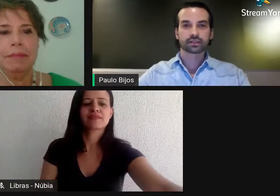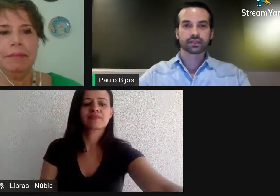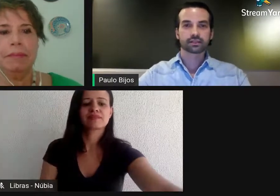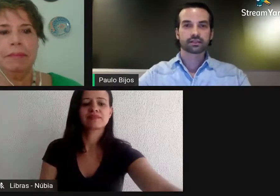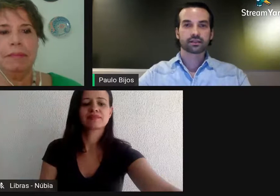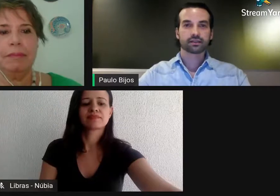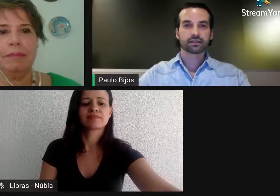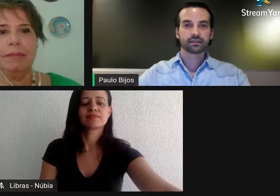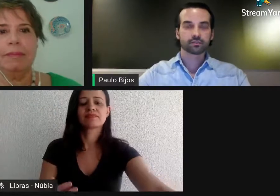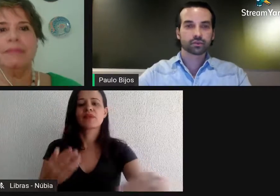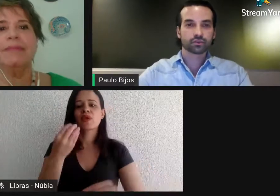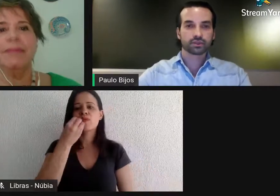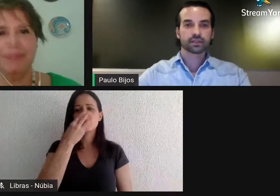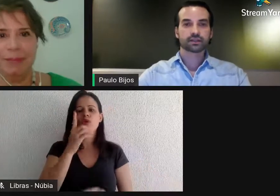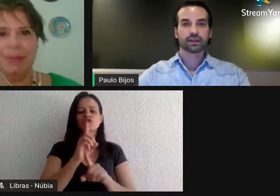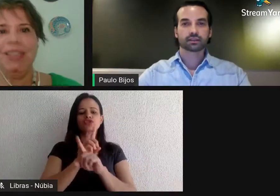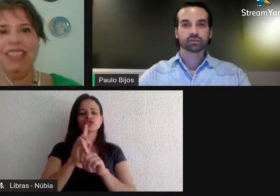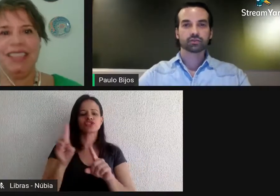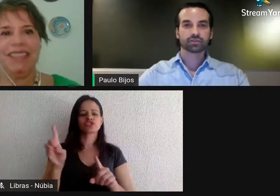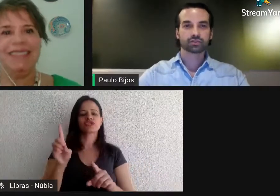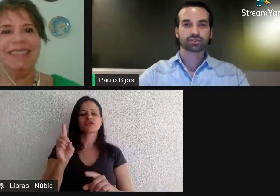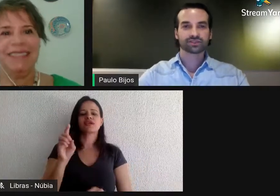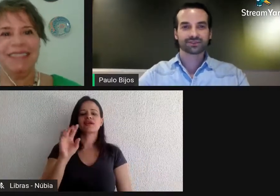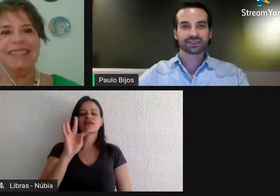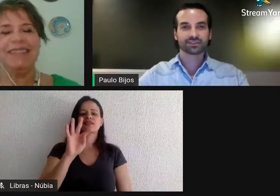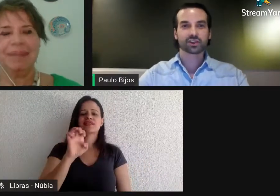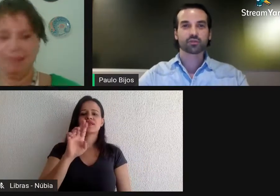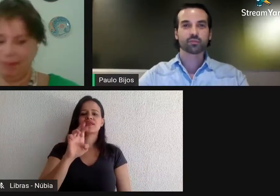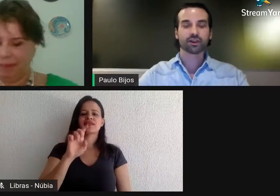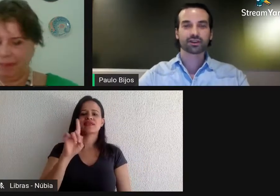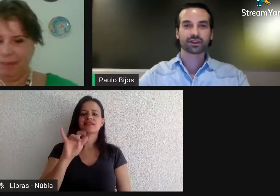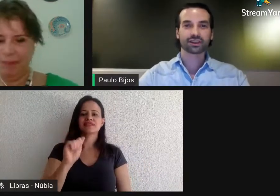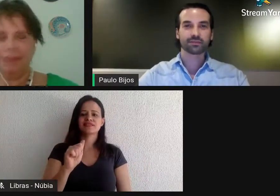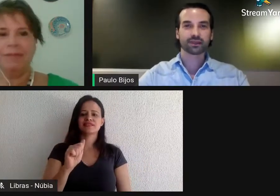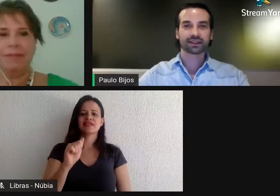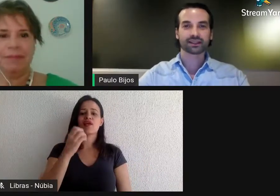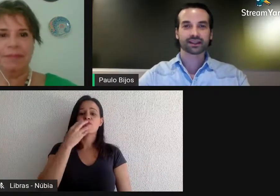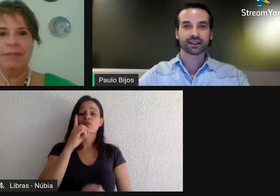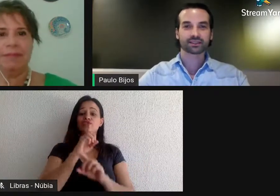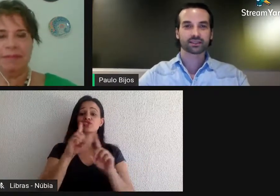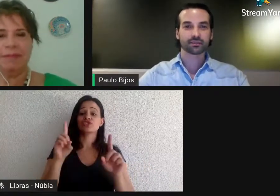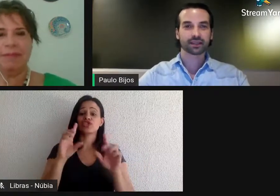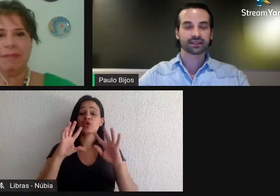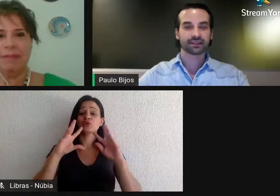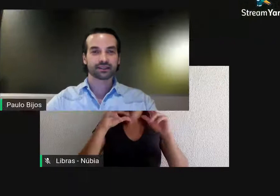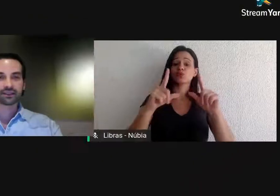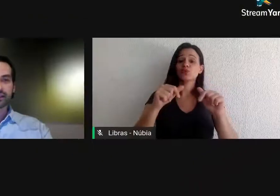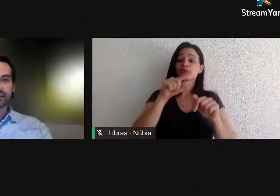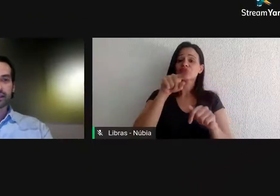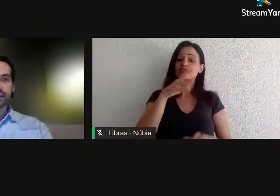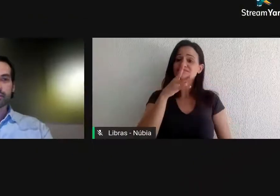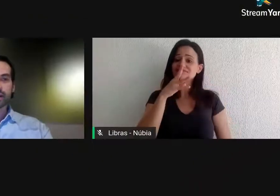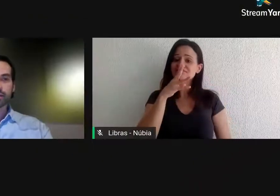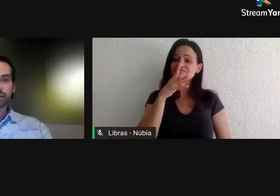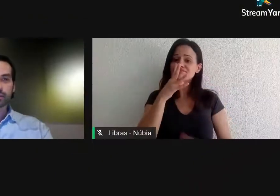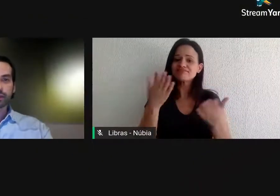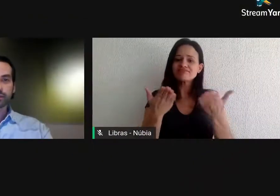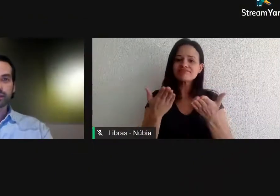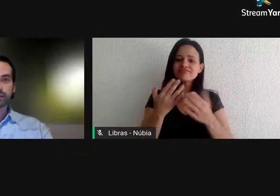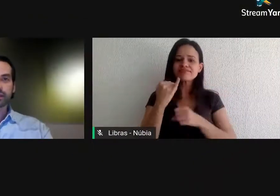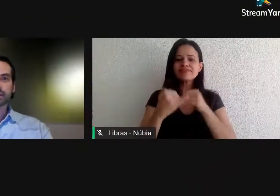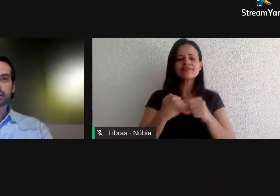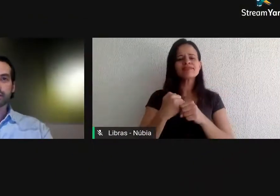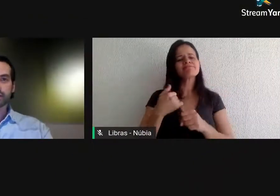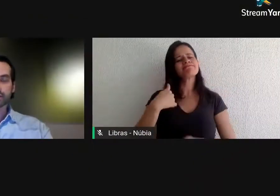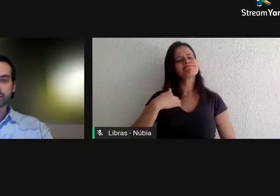Bom dia, Terezinha. Bom dia a todos que nos acompanham aqui pela internet também. É uma honra